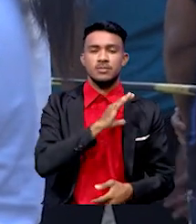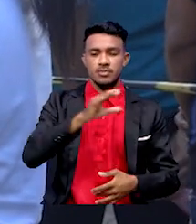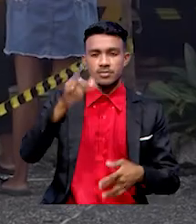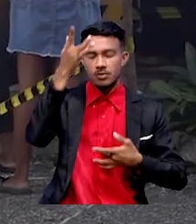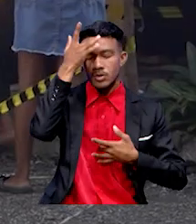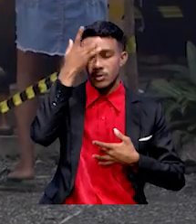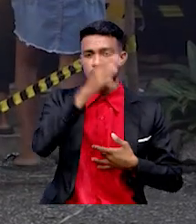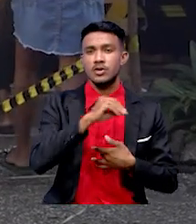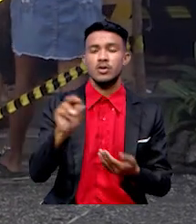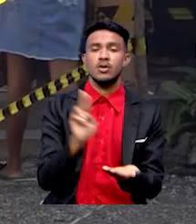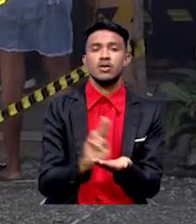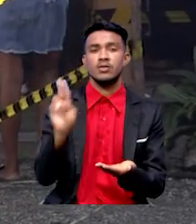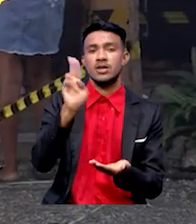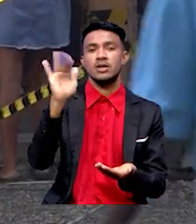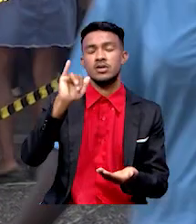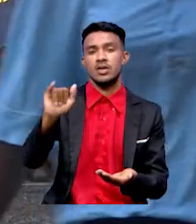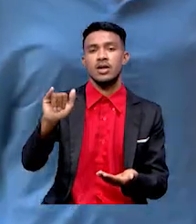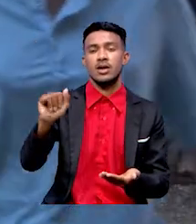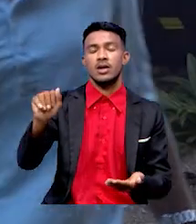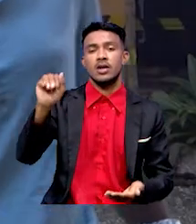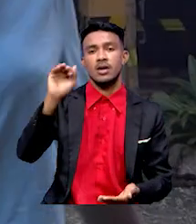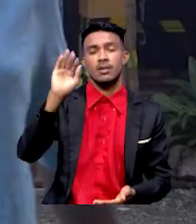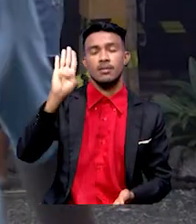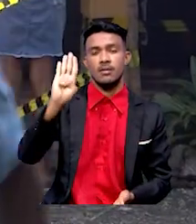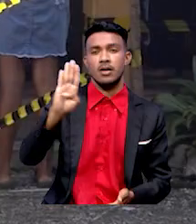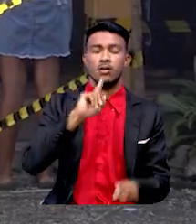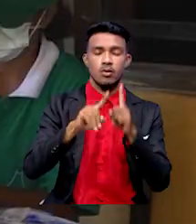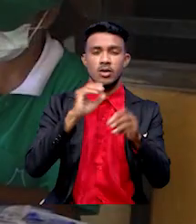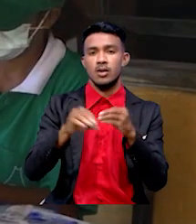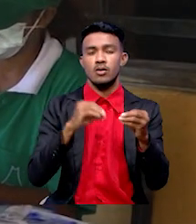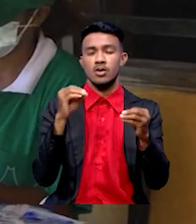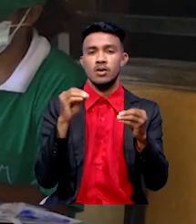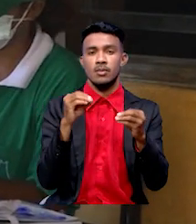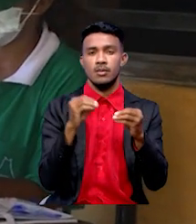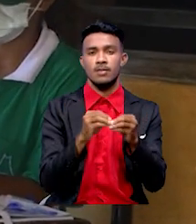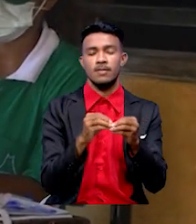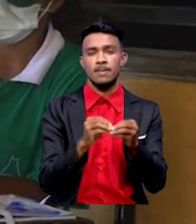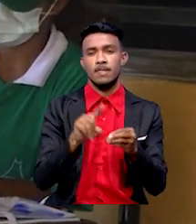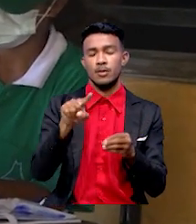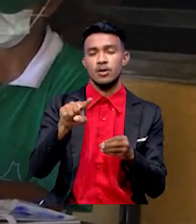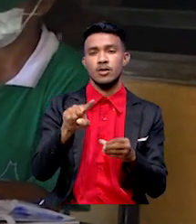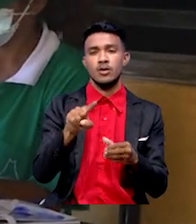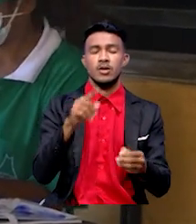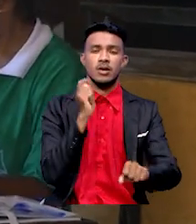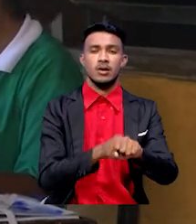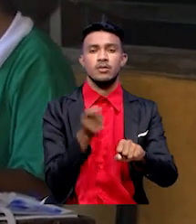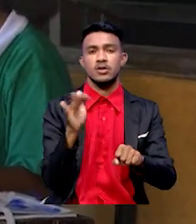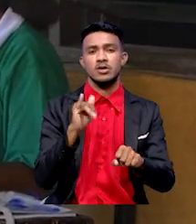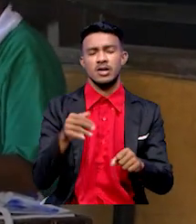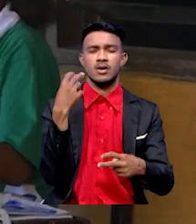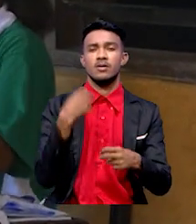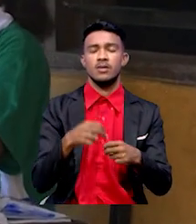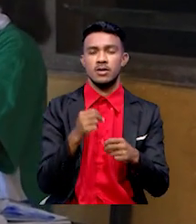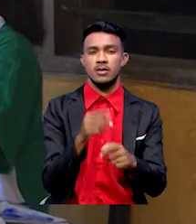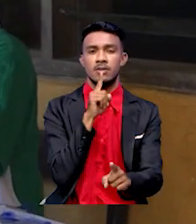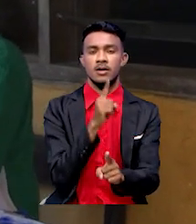sira né letra B letra C né colia com a ba funcionários públicos sira pronto. Situação ainda não é complexo de temas.